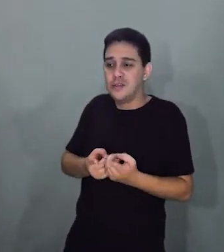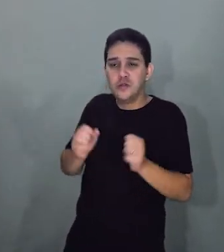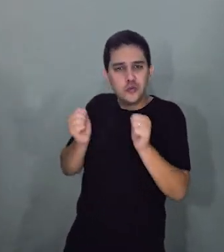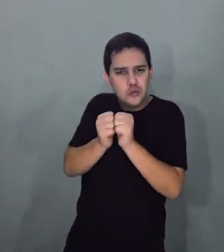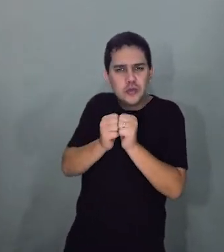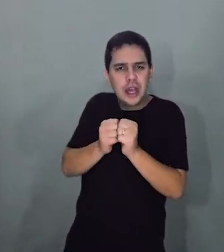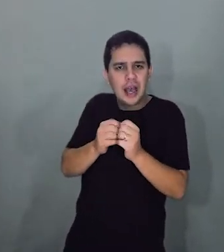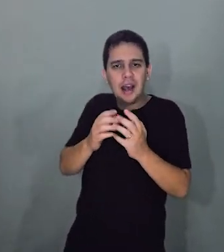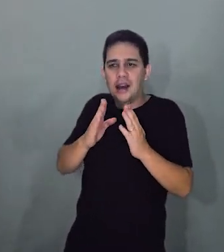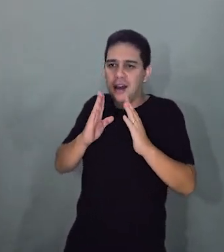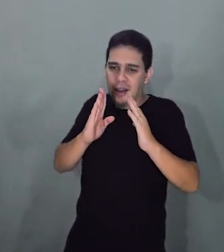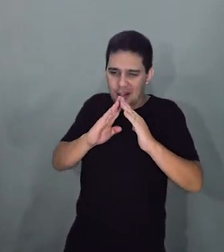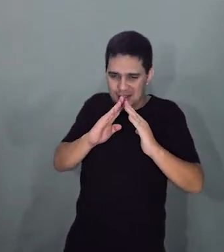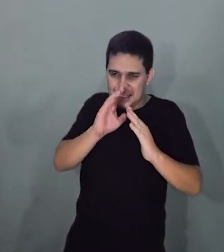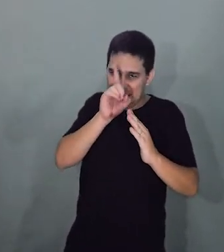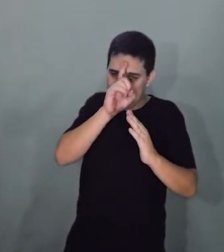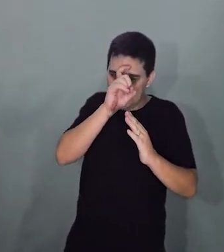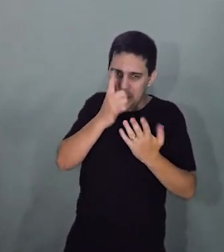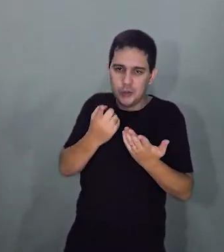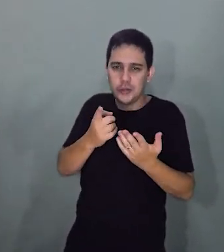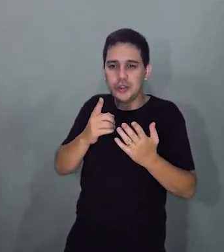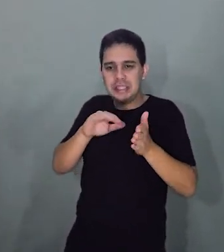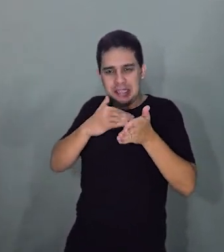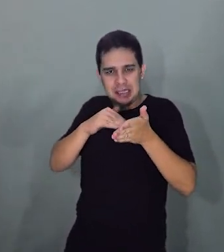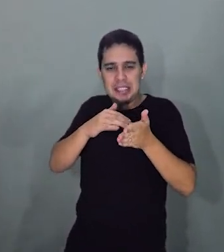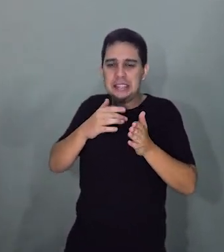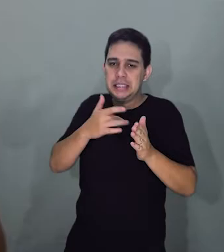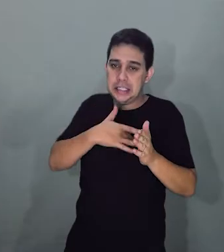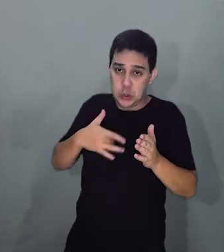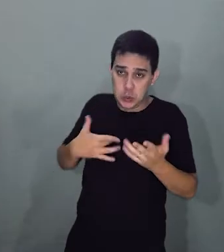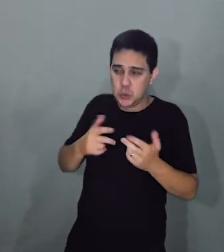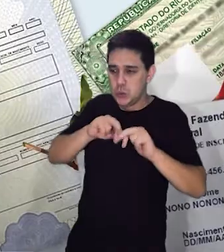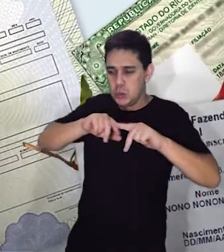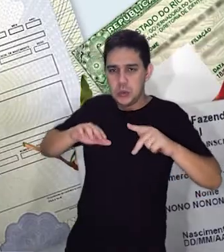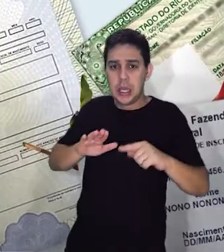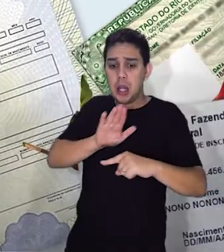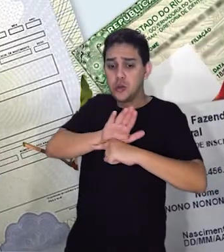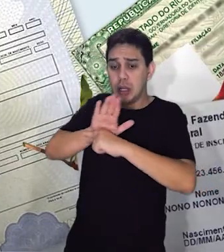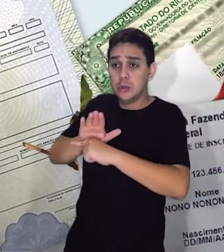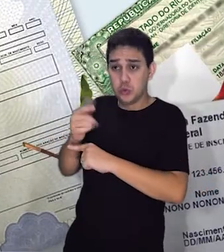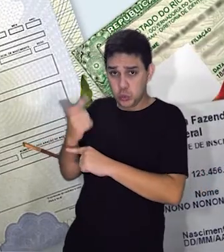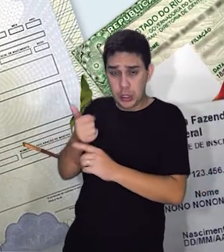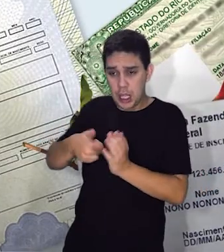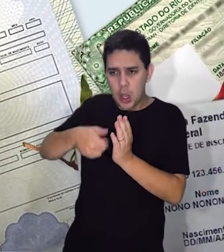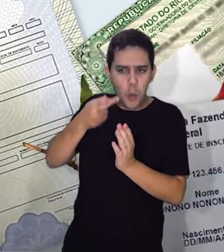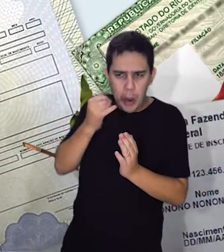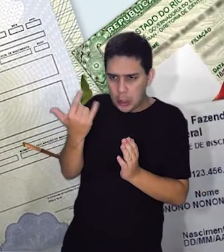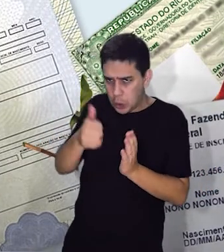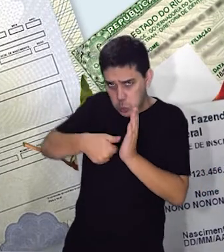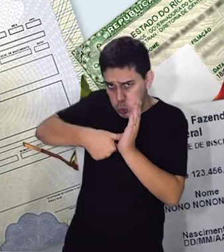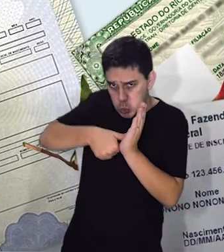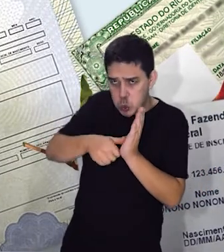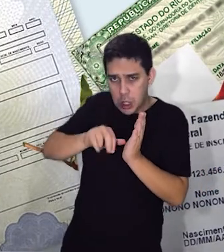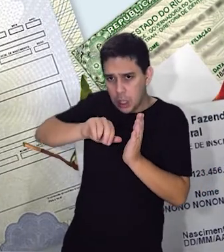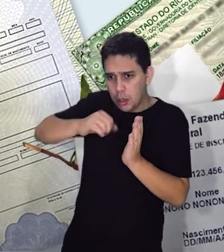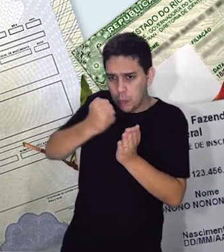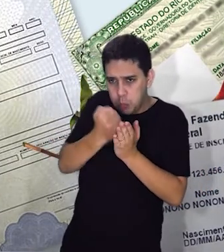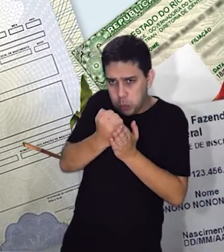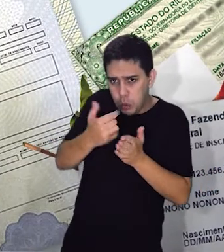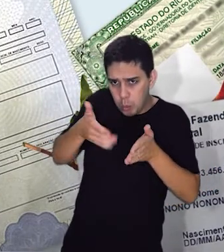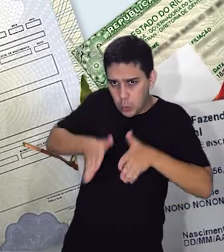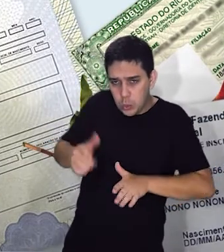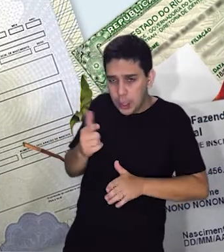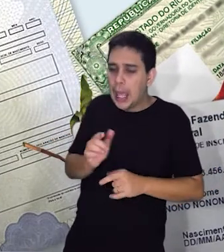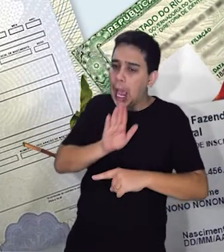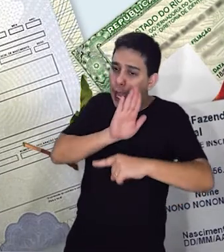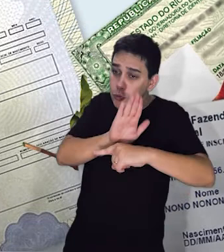assistência, possa ajudar a providenciar os documentos de quem não tem, que se trate da importância desse assunto, para